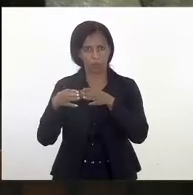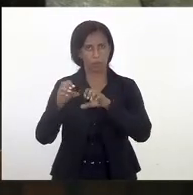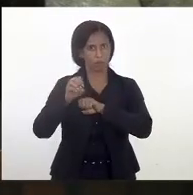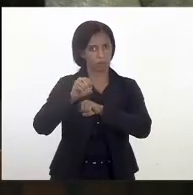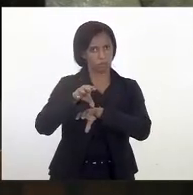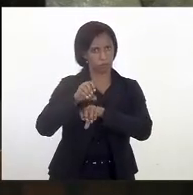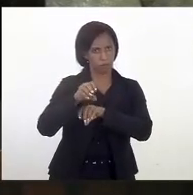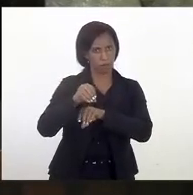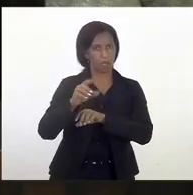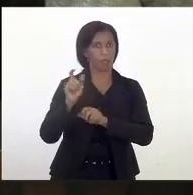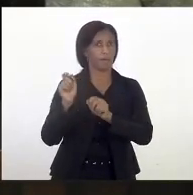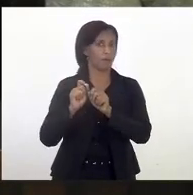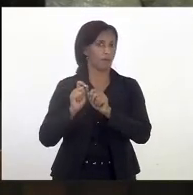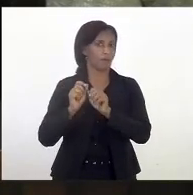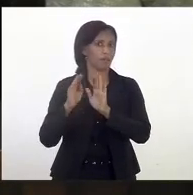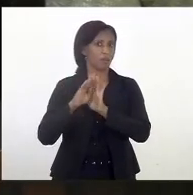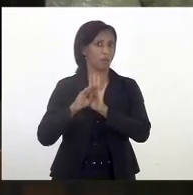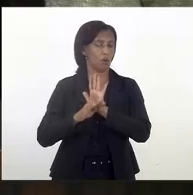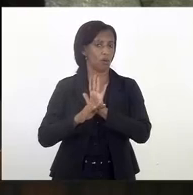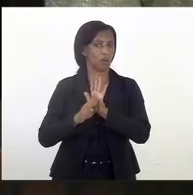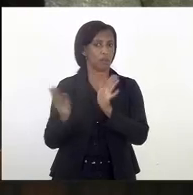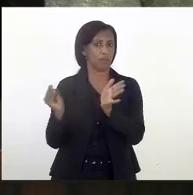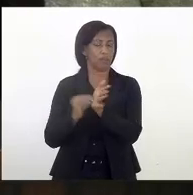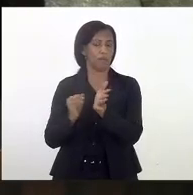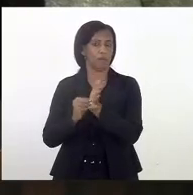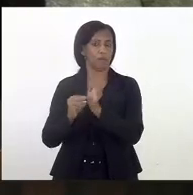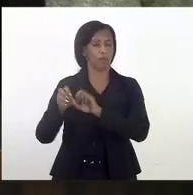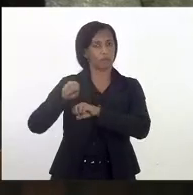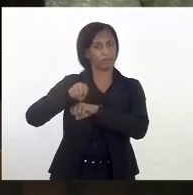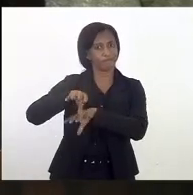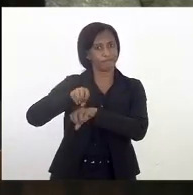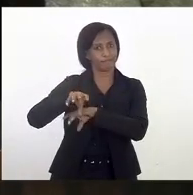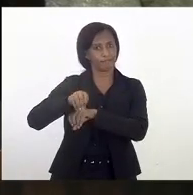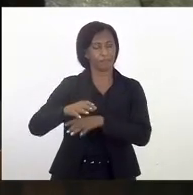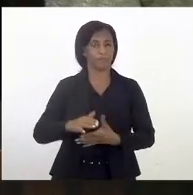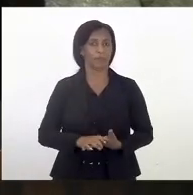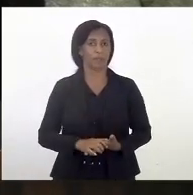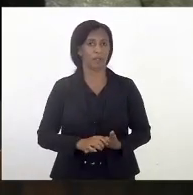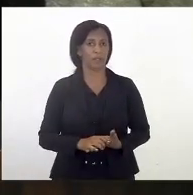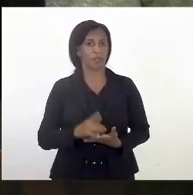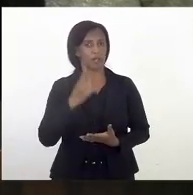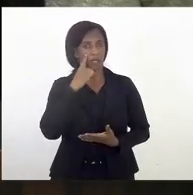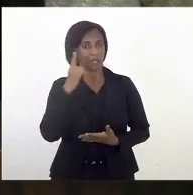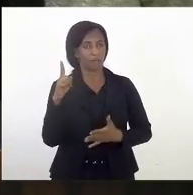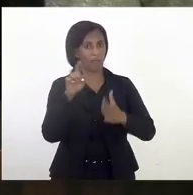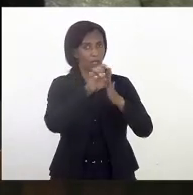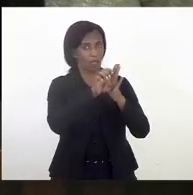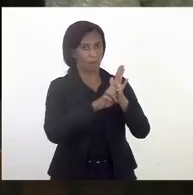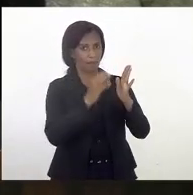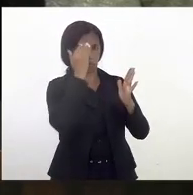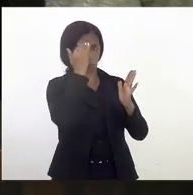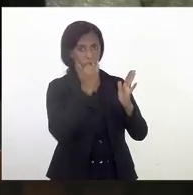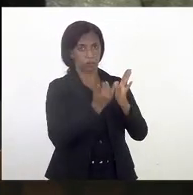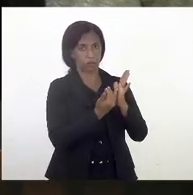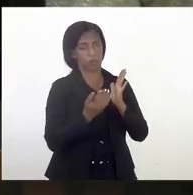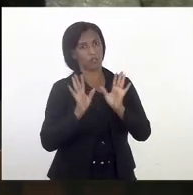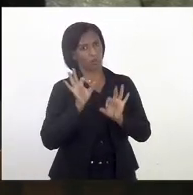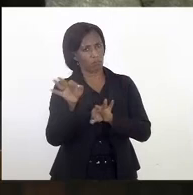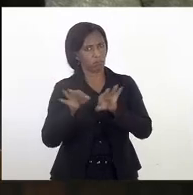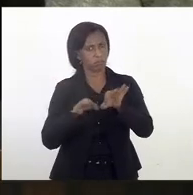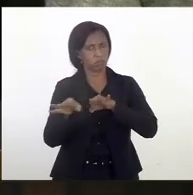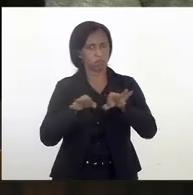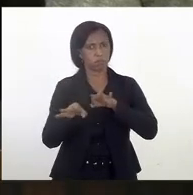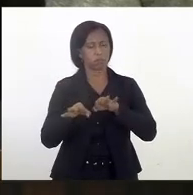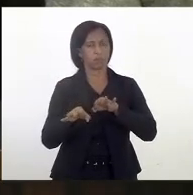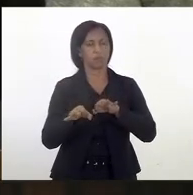vai fazer uma questão de ordem porque não tenho parecer da comissão de educação e ele vai acatar a emenda foi produzida